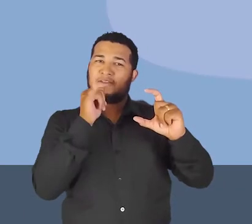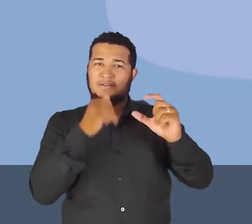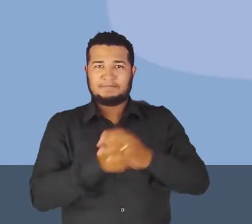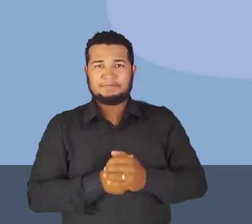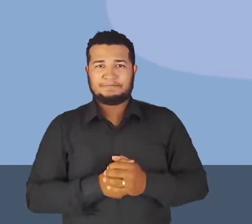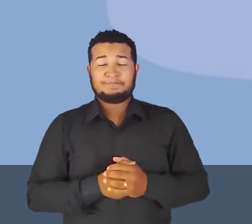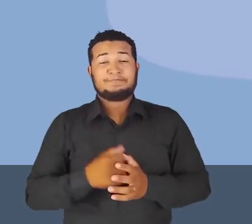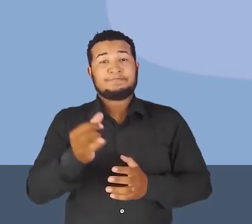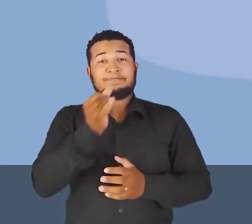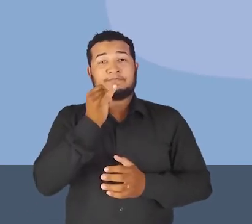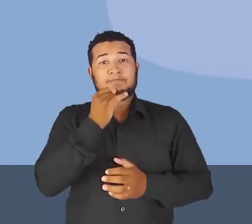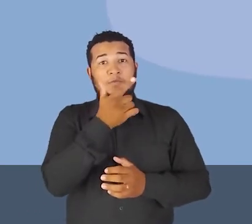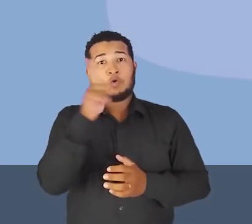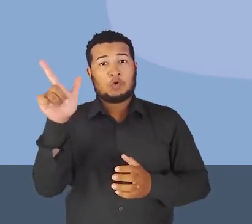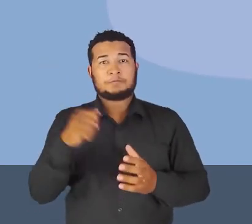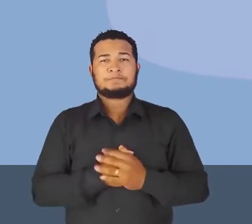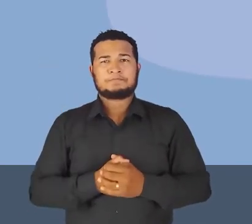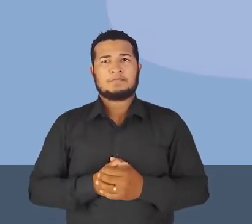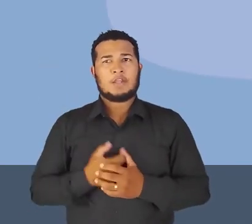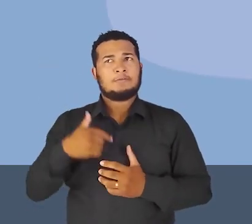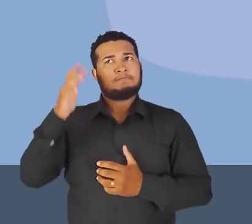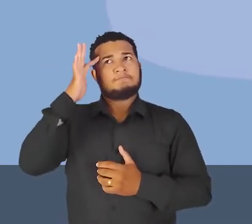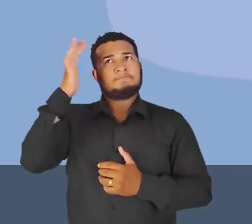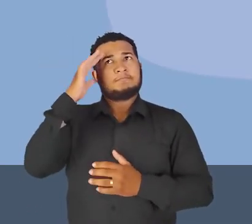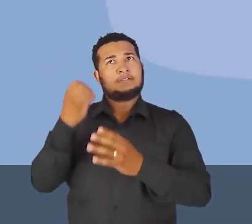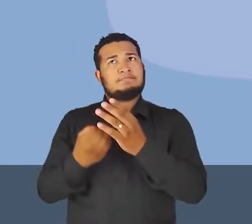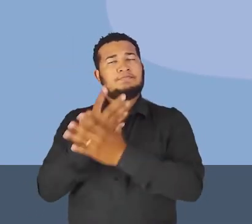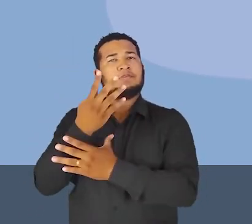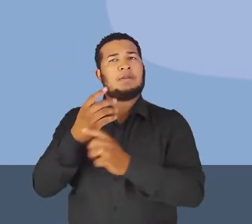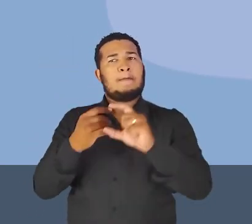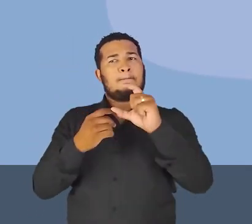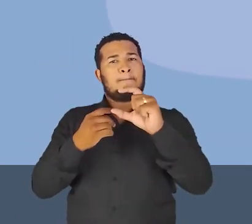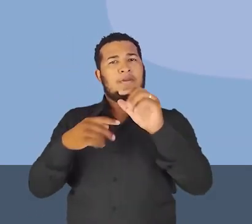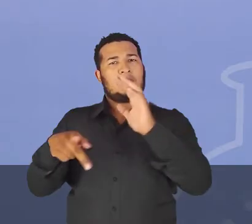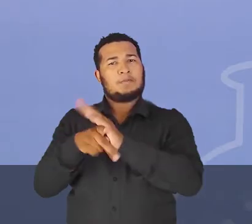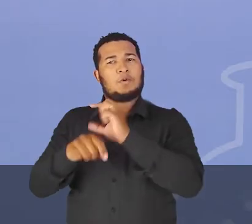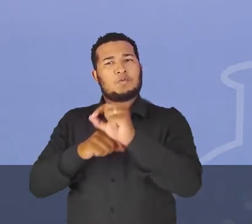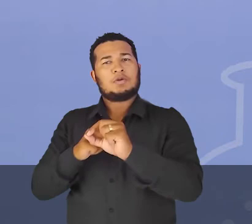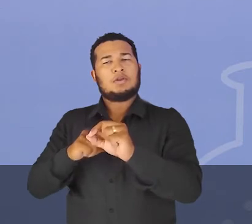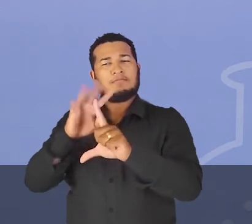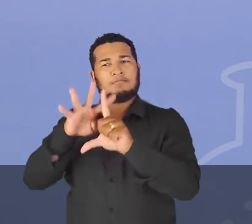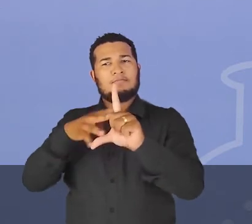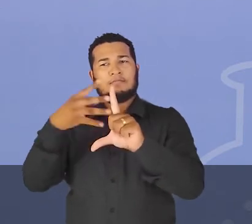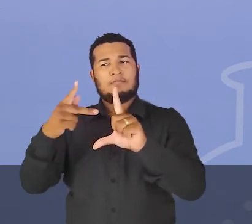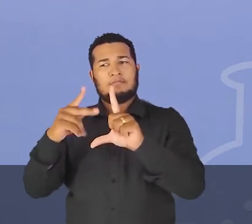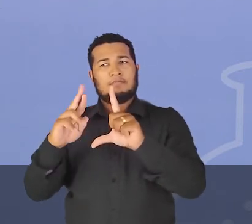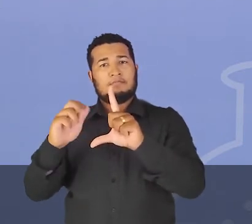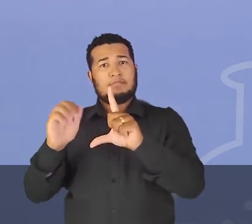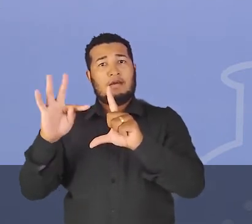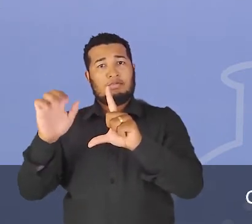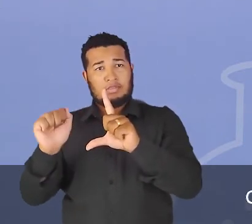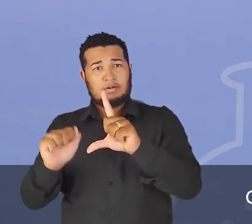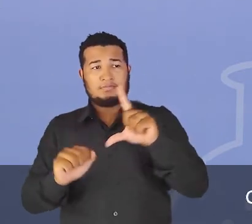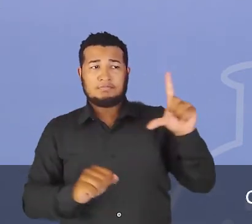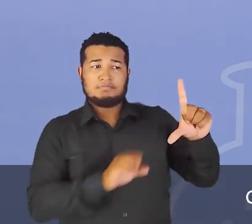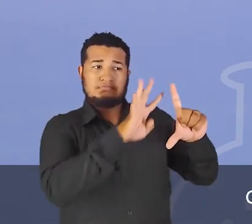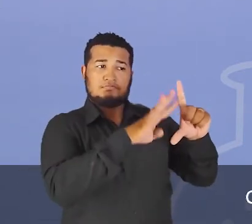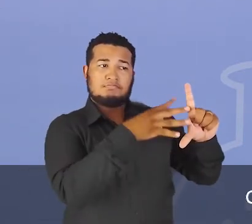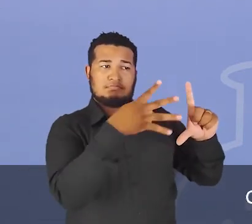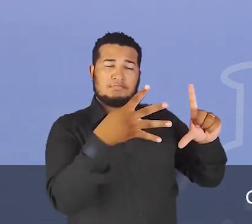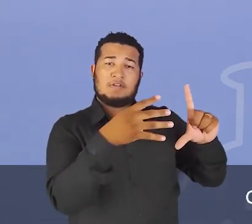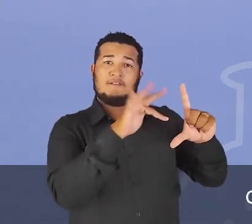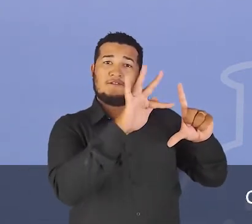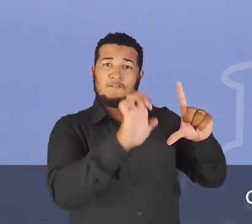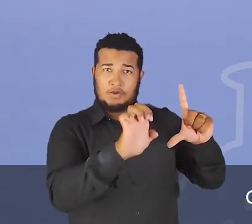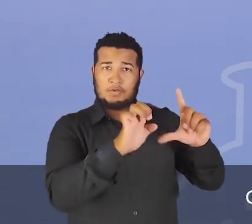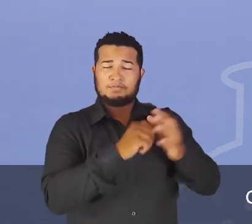outro exemplo? Ó, eu quero criar uma pilha de prata e ferro. Dá uma olhada aqui para mim. Se eu for usar senso comum, quem é o metal que